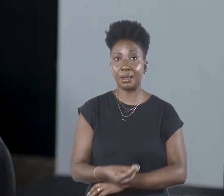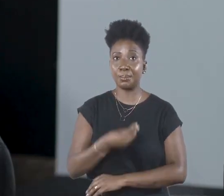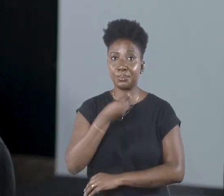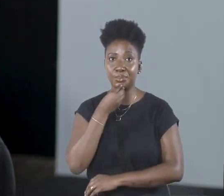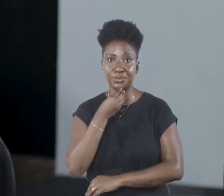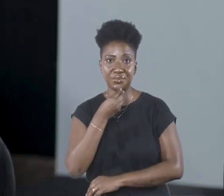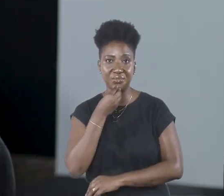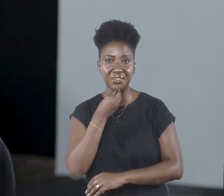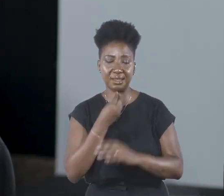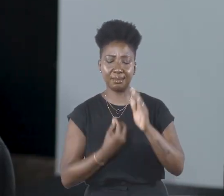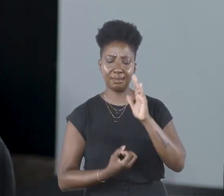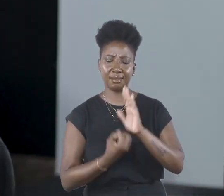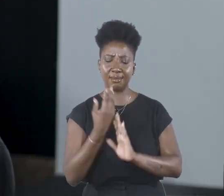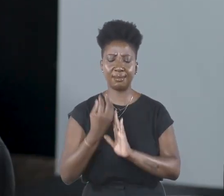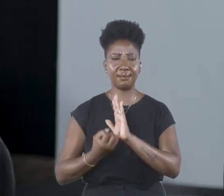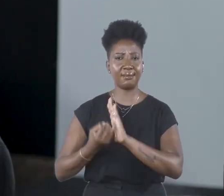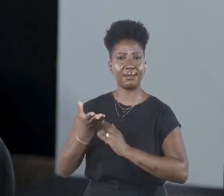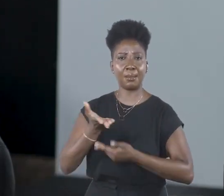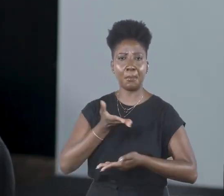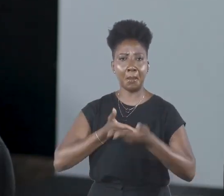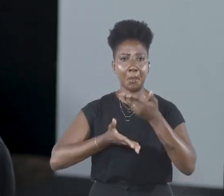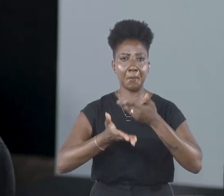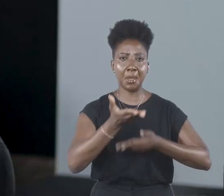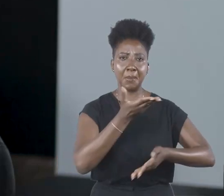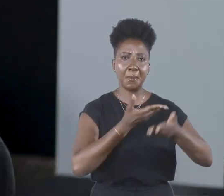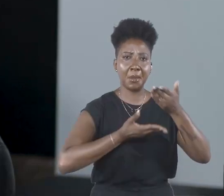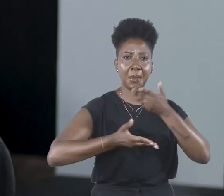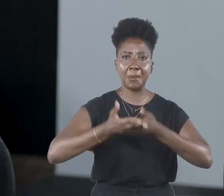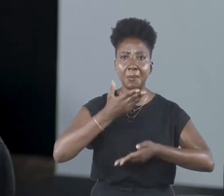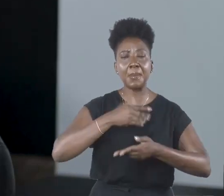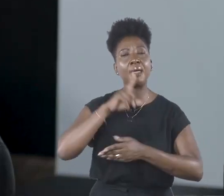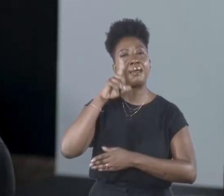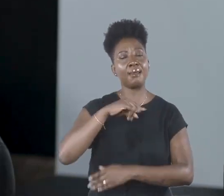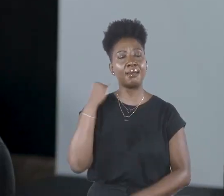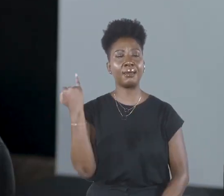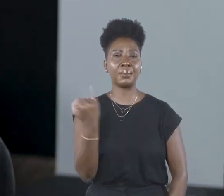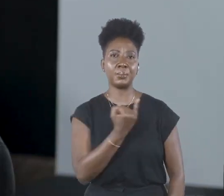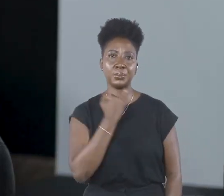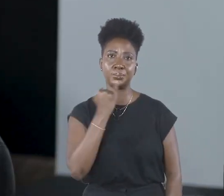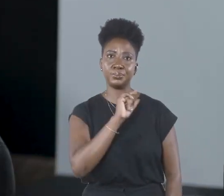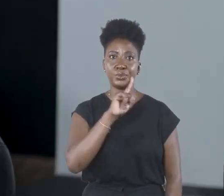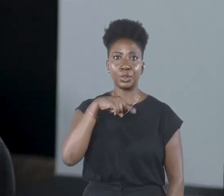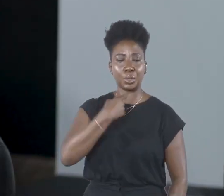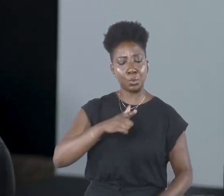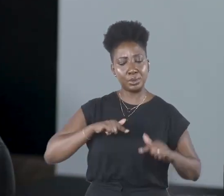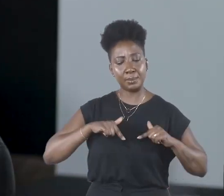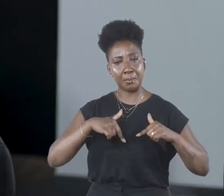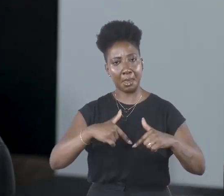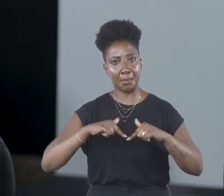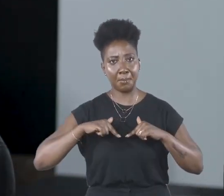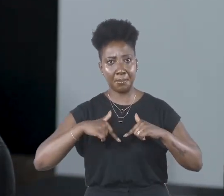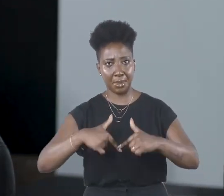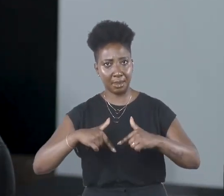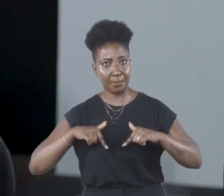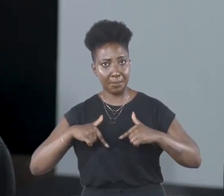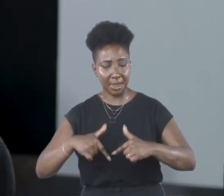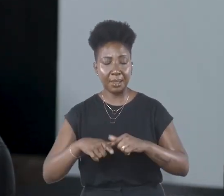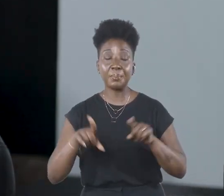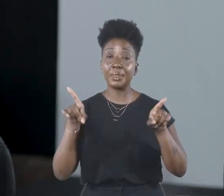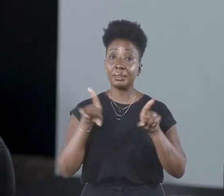todos, aproveitem, criem empatia com essa causa, que vale a pena a gente partir para a